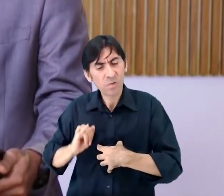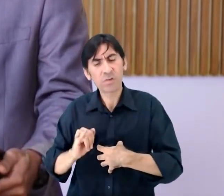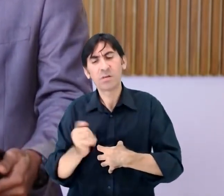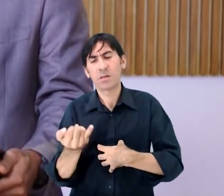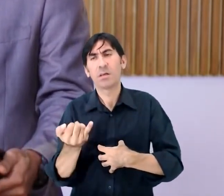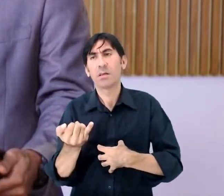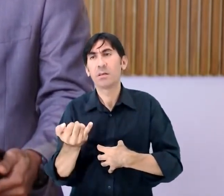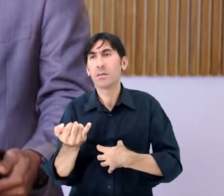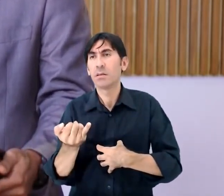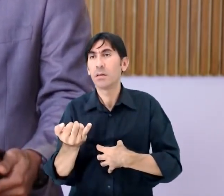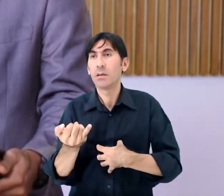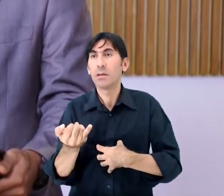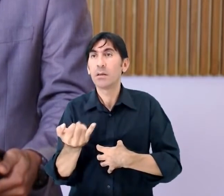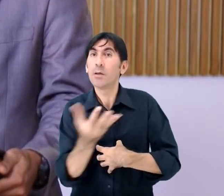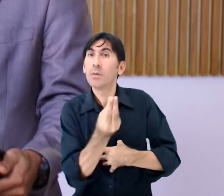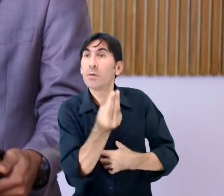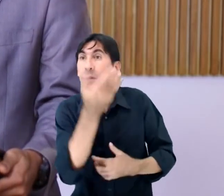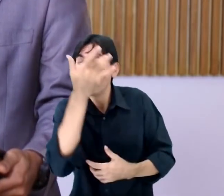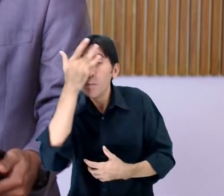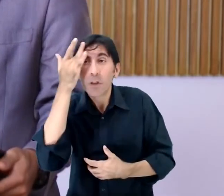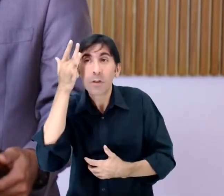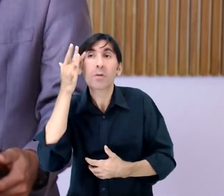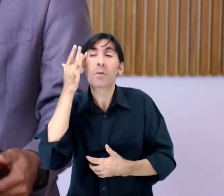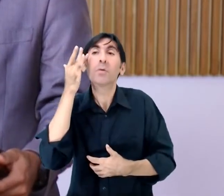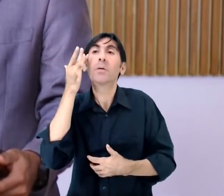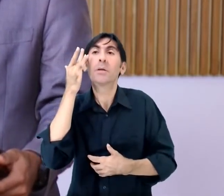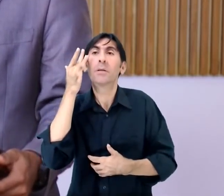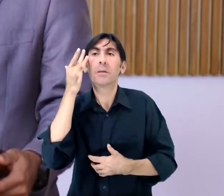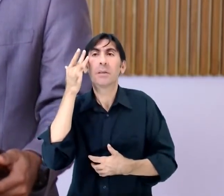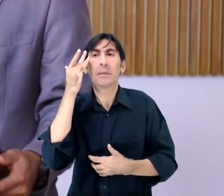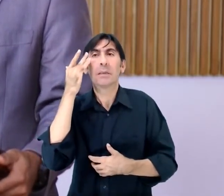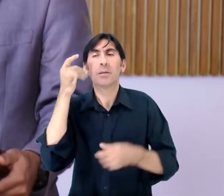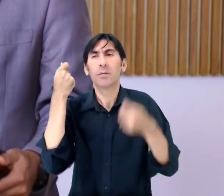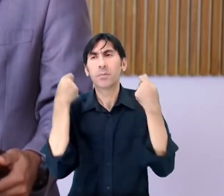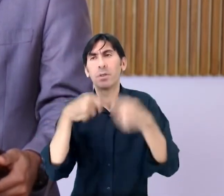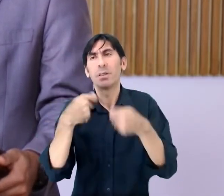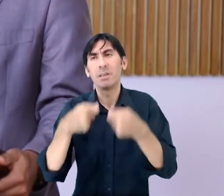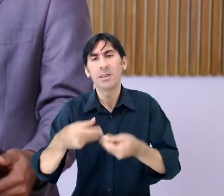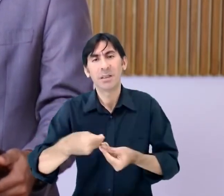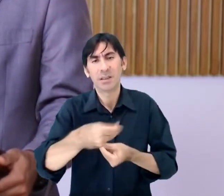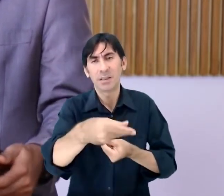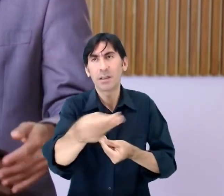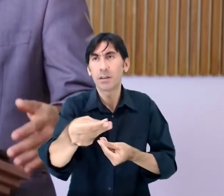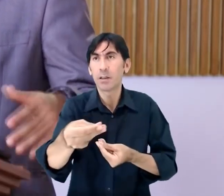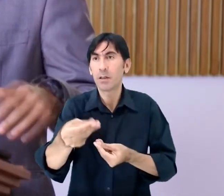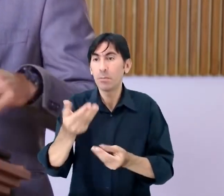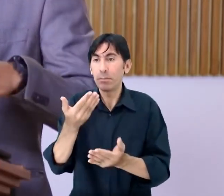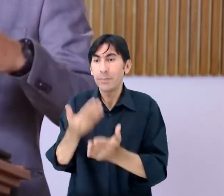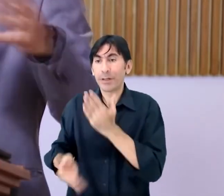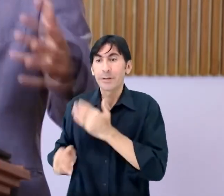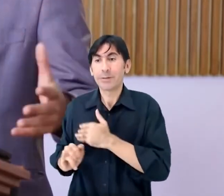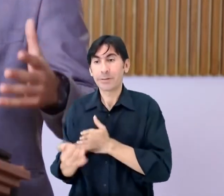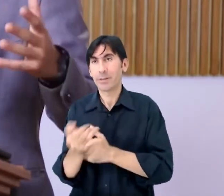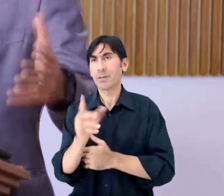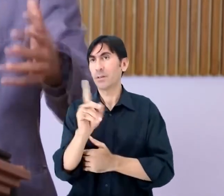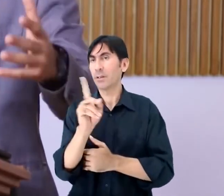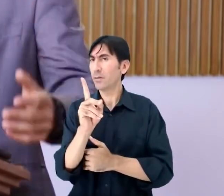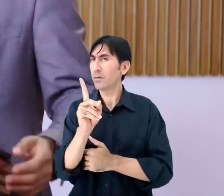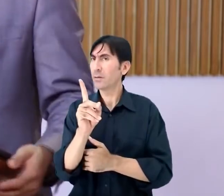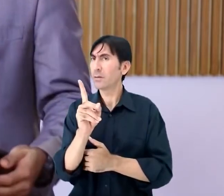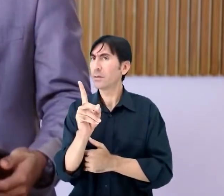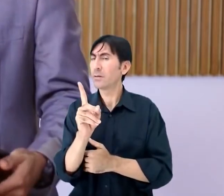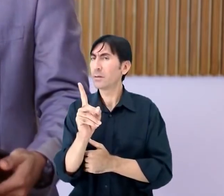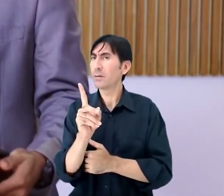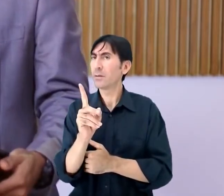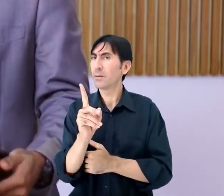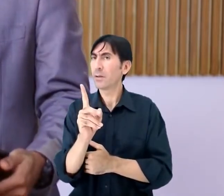alcançados. E você não pode perder essa oportunidade de ser alguém que esteja compartilhando